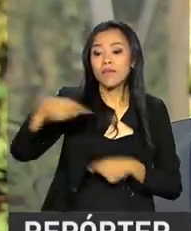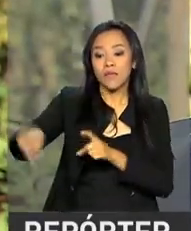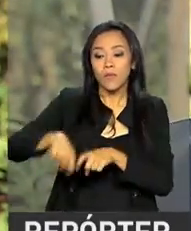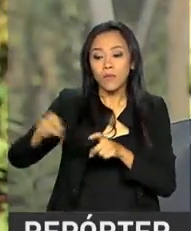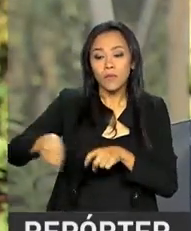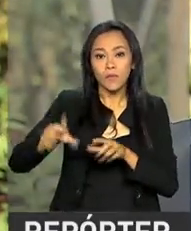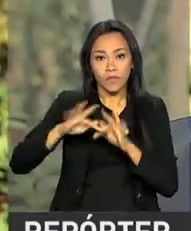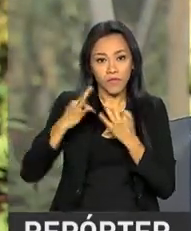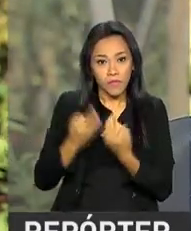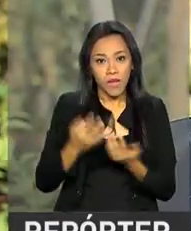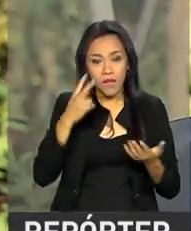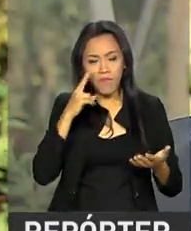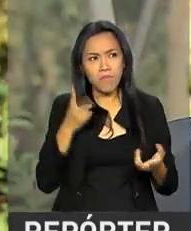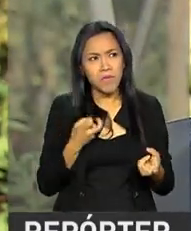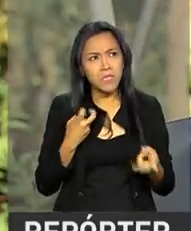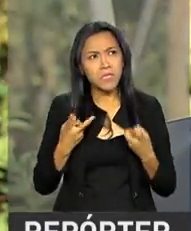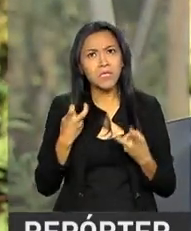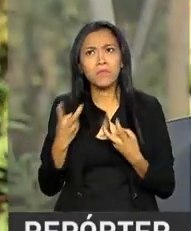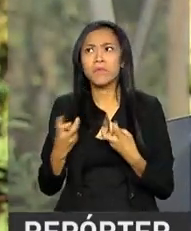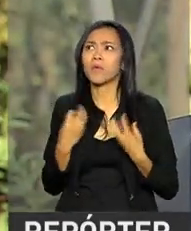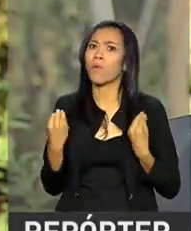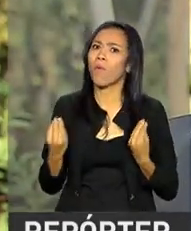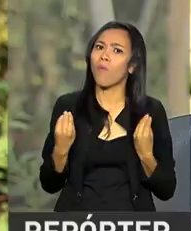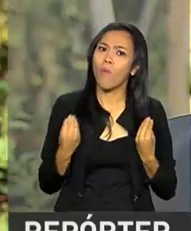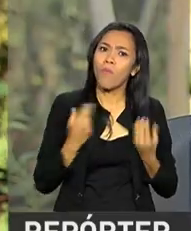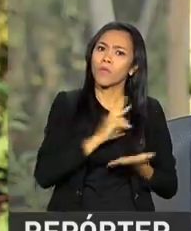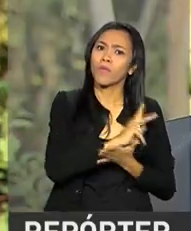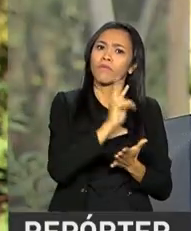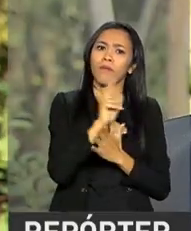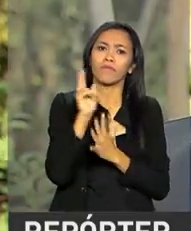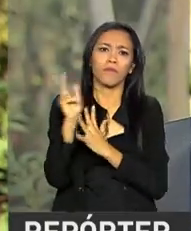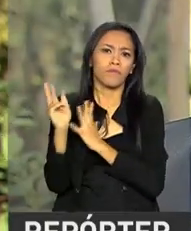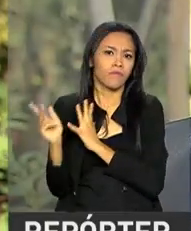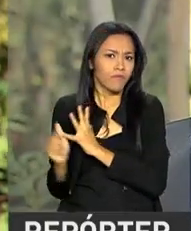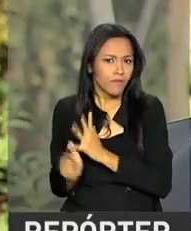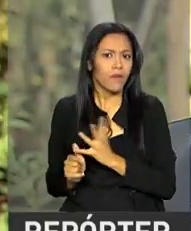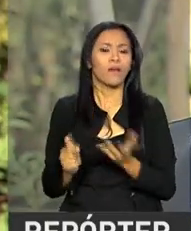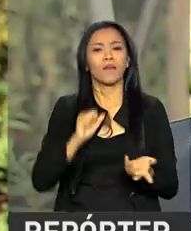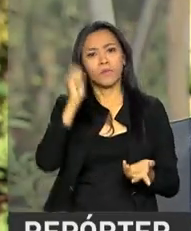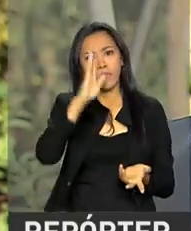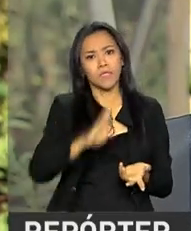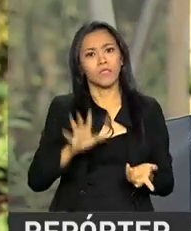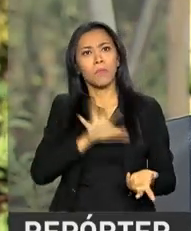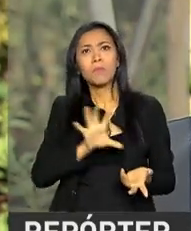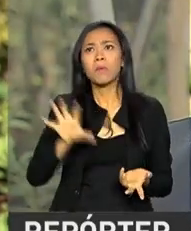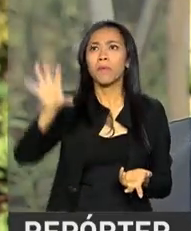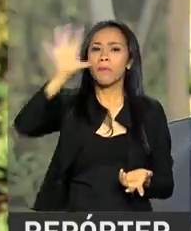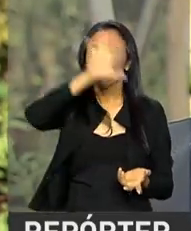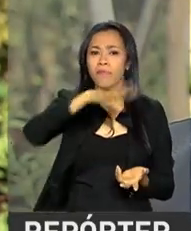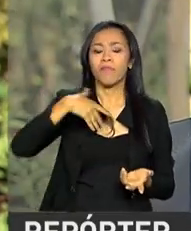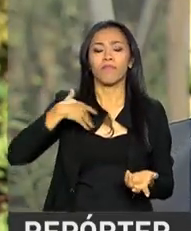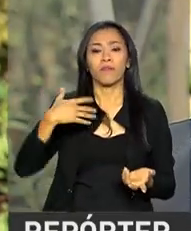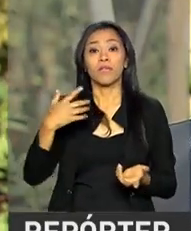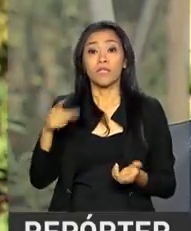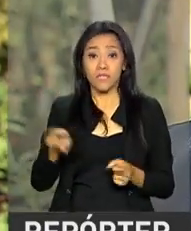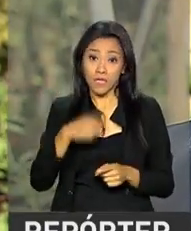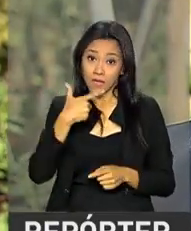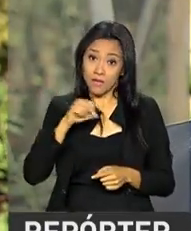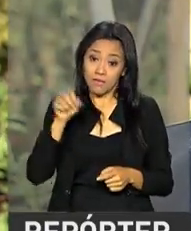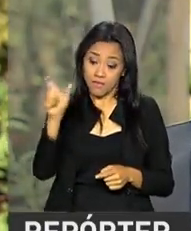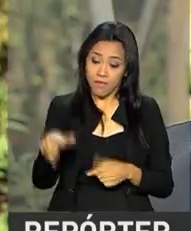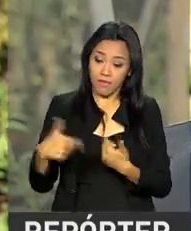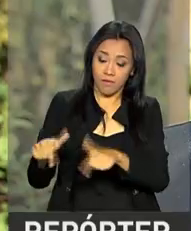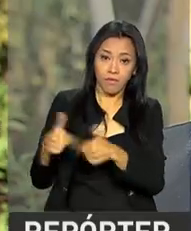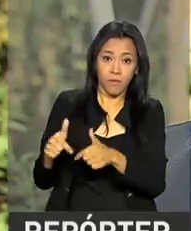reconhecer a diversidade existente no meio rural brasileiro vai ser retratada e tanto o produtor poderá